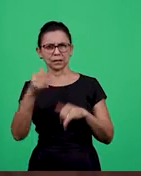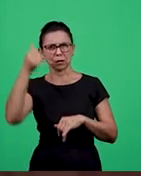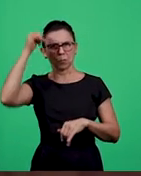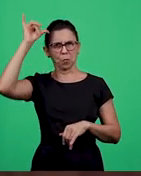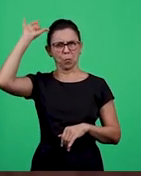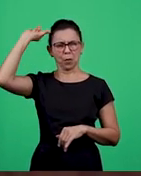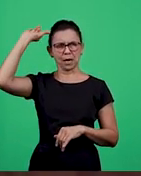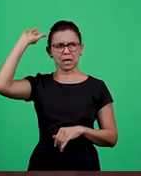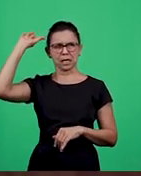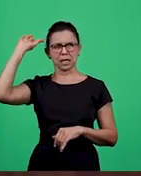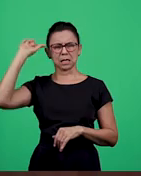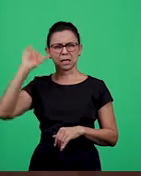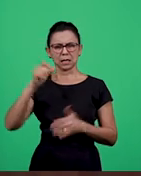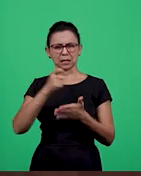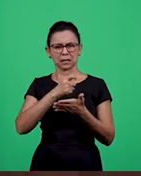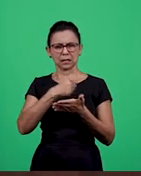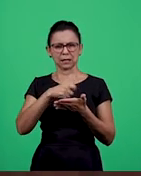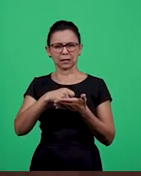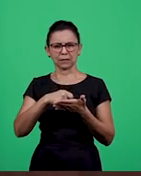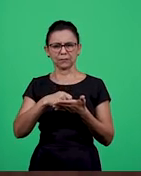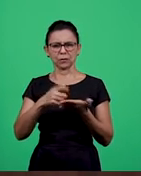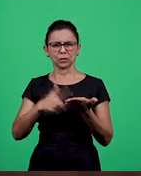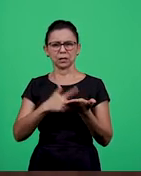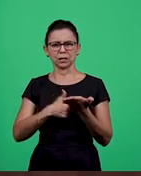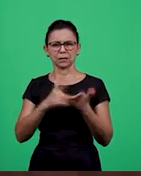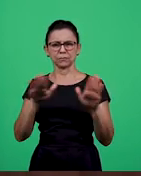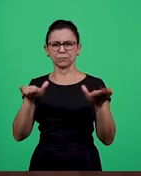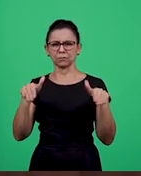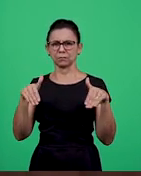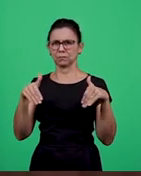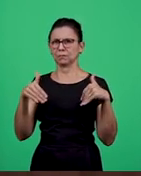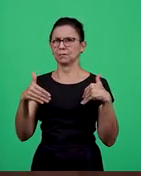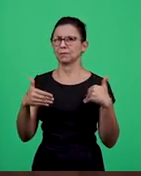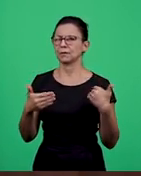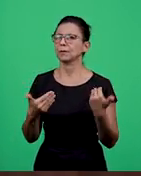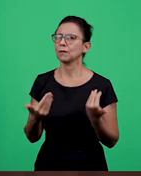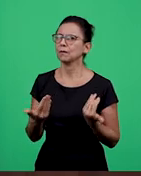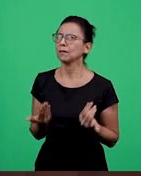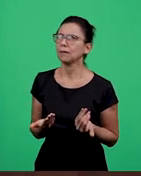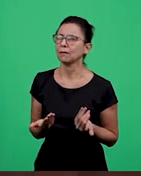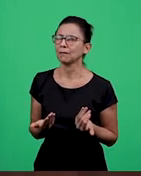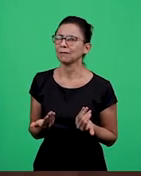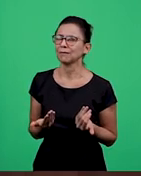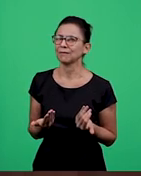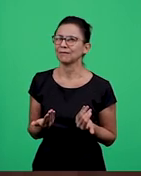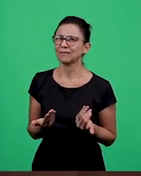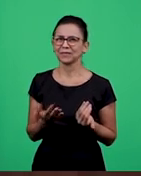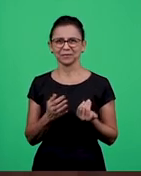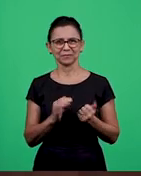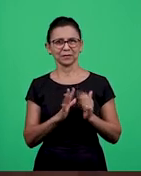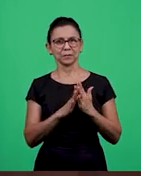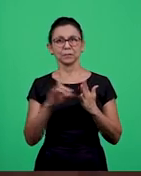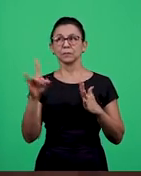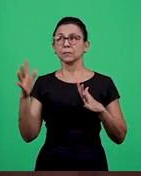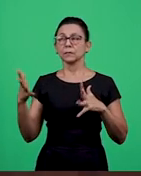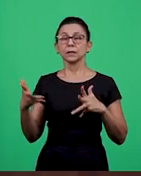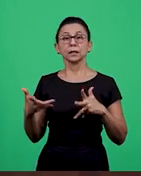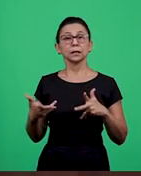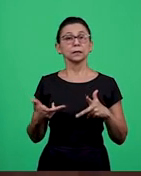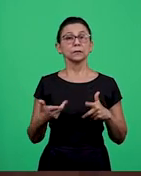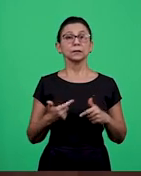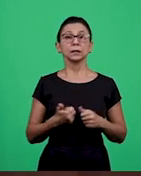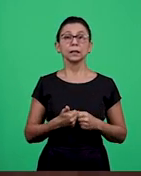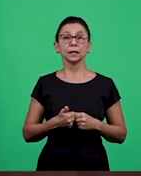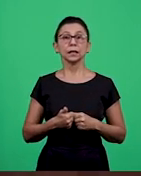escreveu? Fica a pergunta para vocês. Então, a Bíblia é um livro maravilhoso,